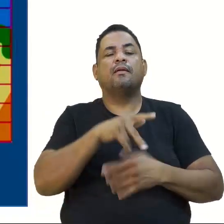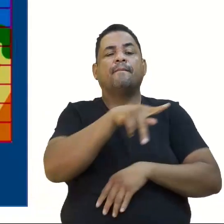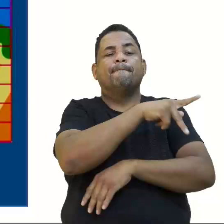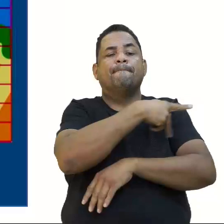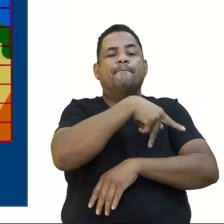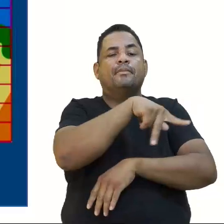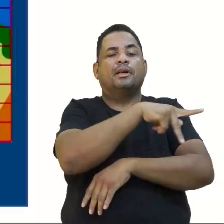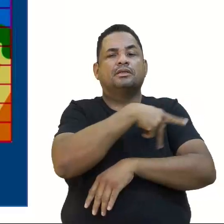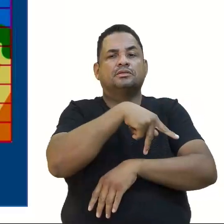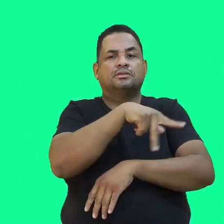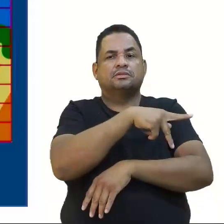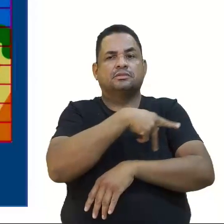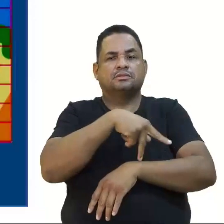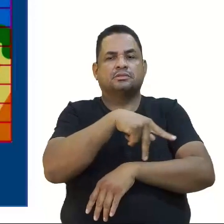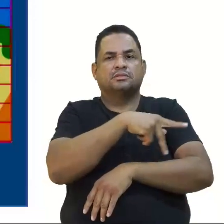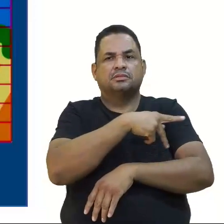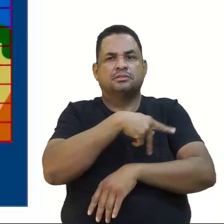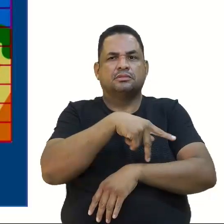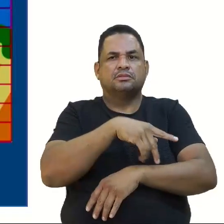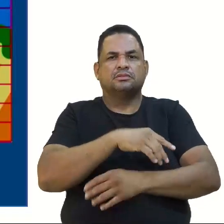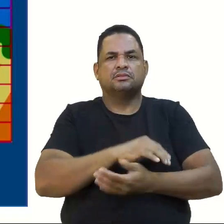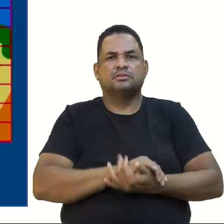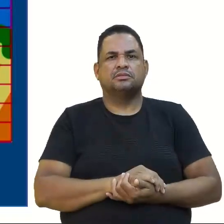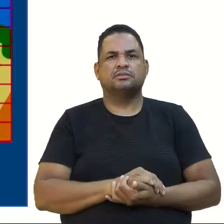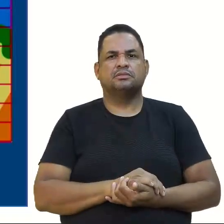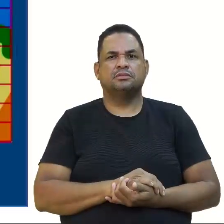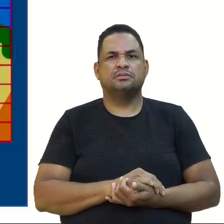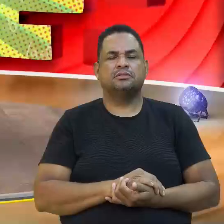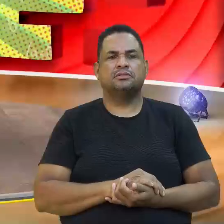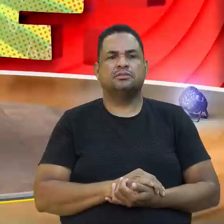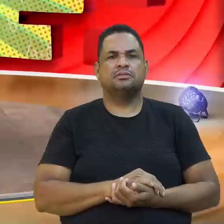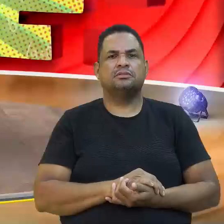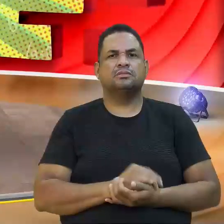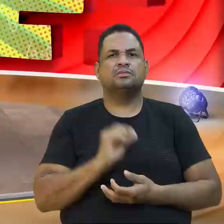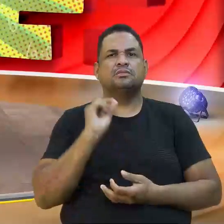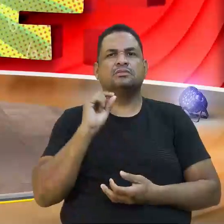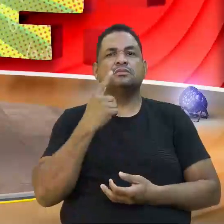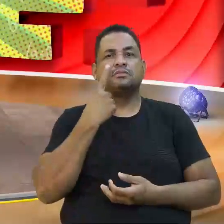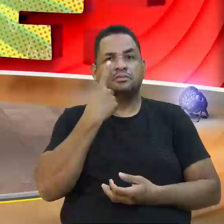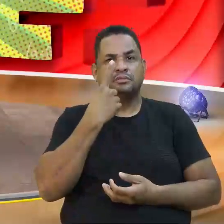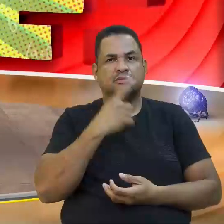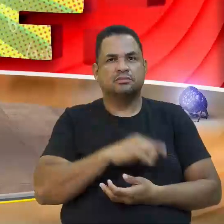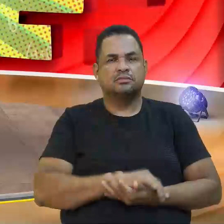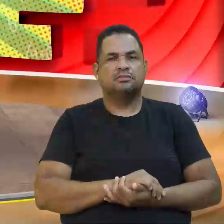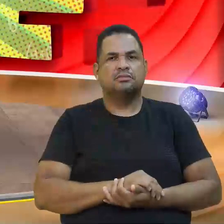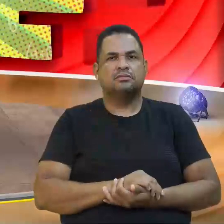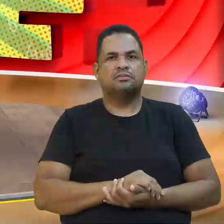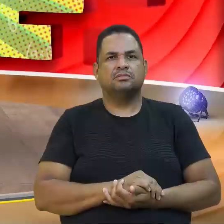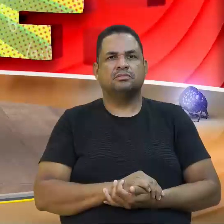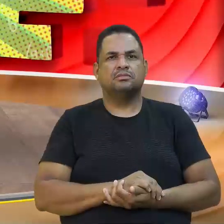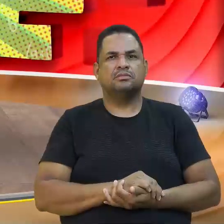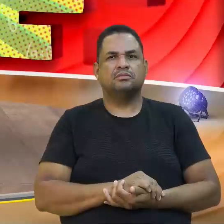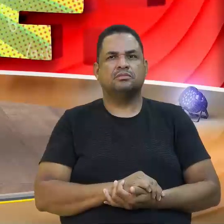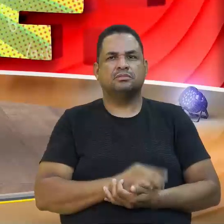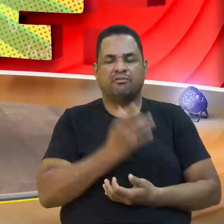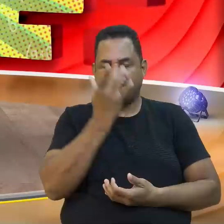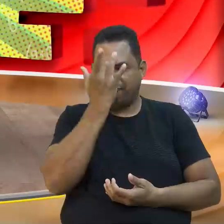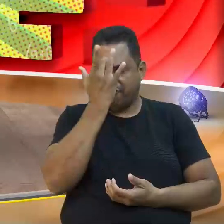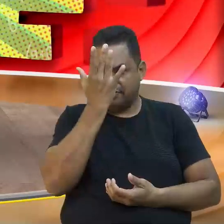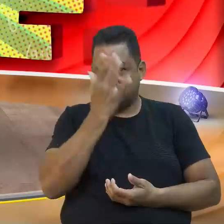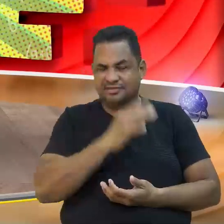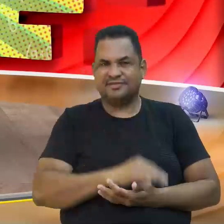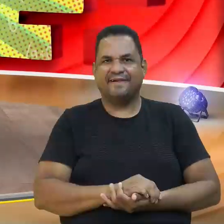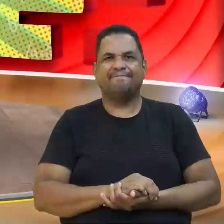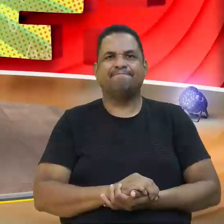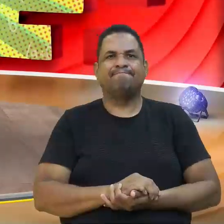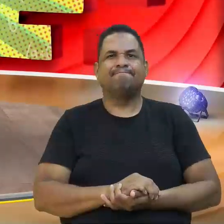GJ? GJ, já vi. E aí, galera, o que vocês acham? Muito fácil, a gente fez outra pergunta dessa,